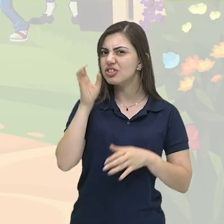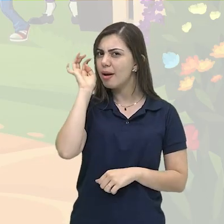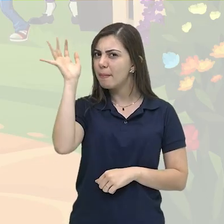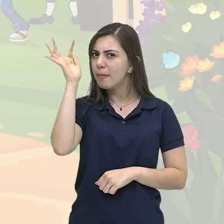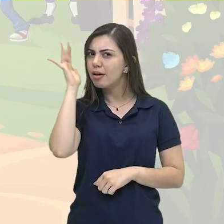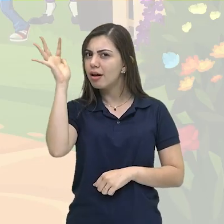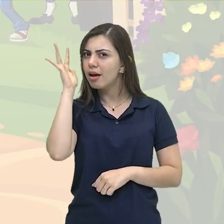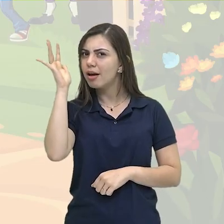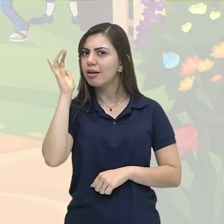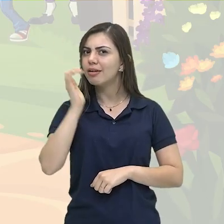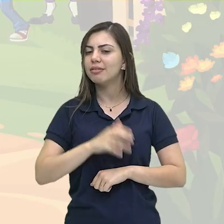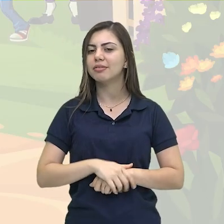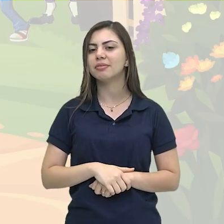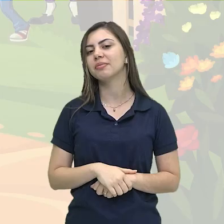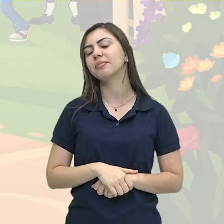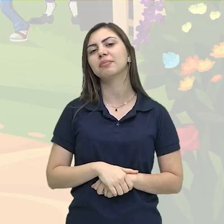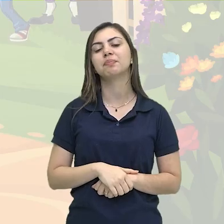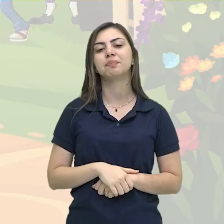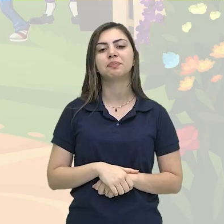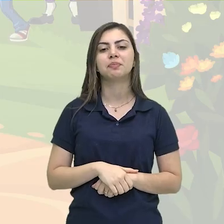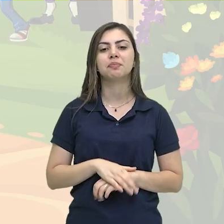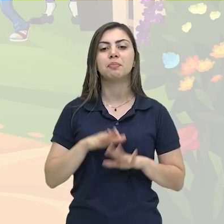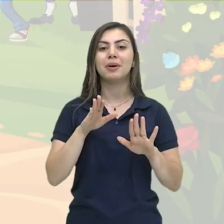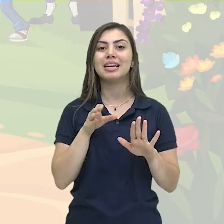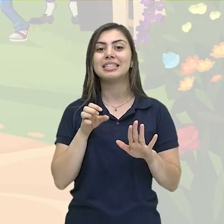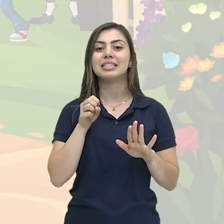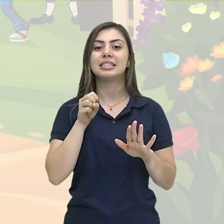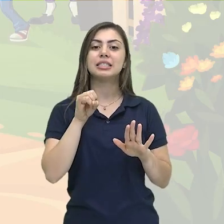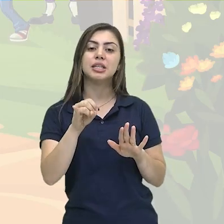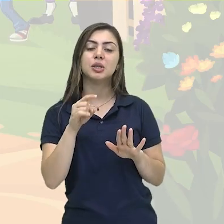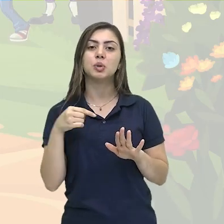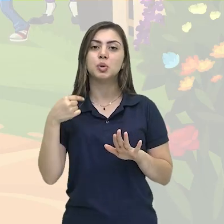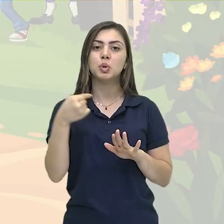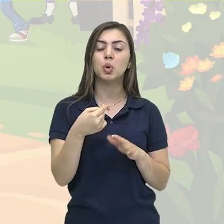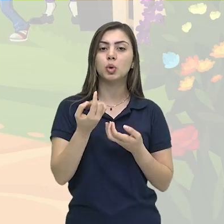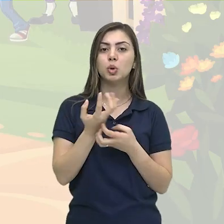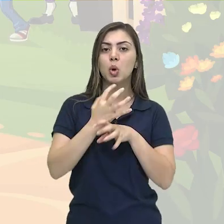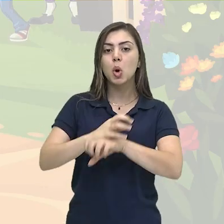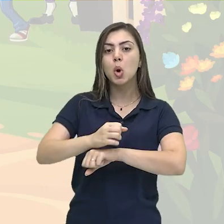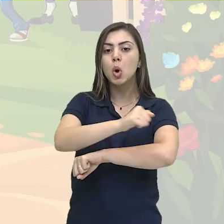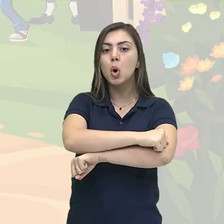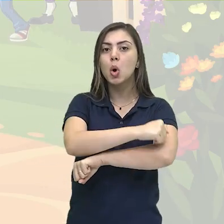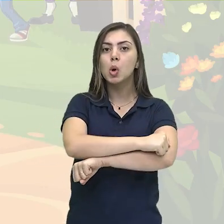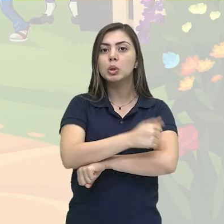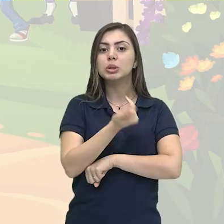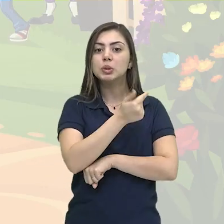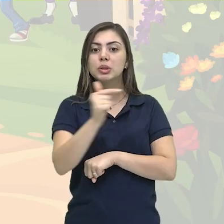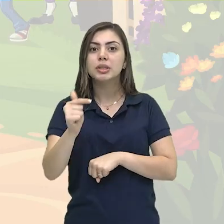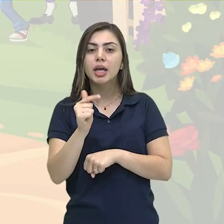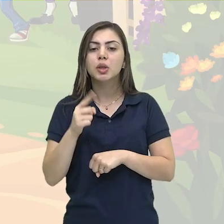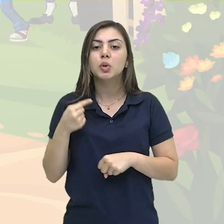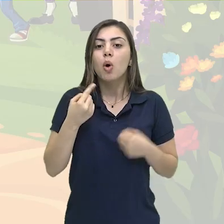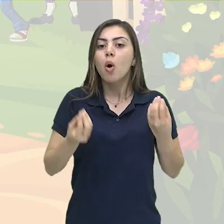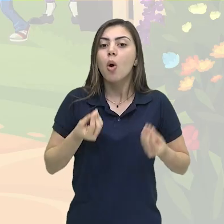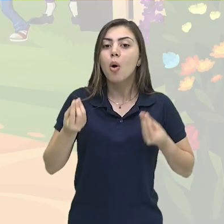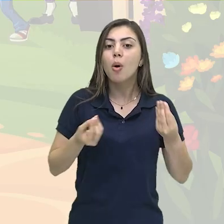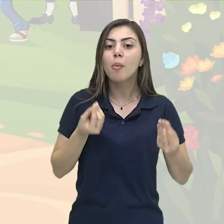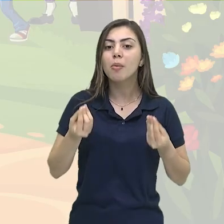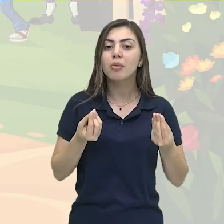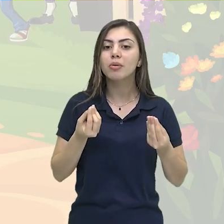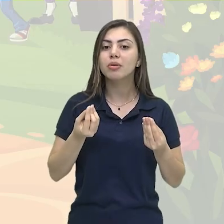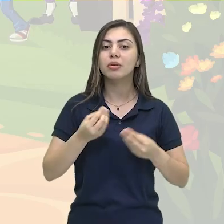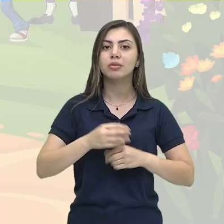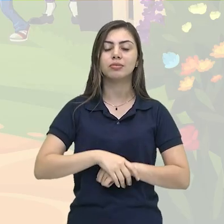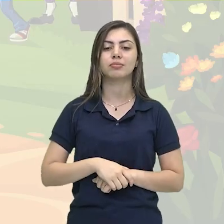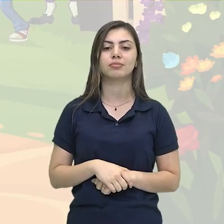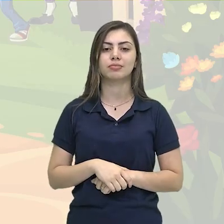pensar? E o que aconteceria se nós não tivéssemos ossos para nos sustentar?